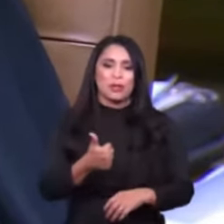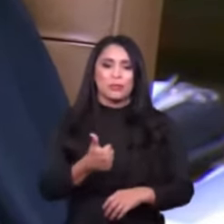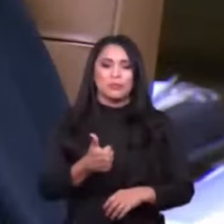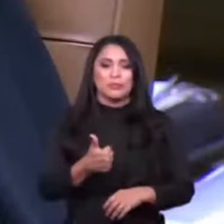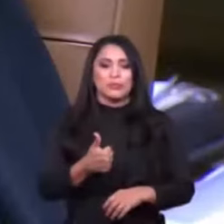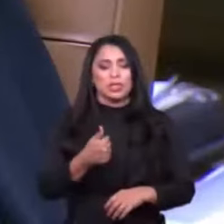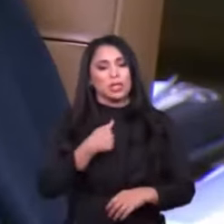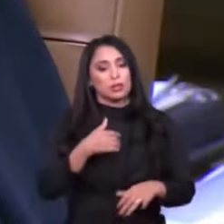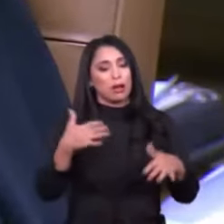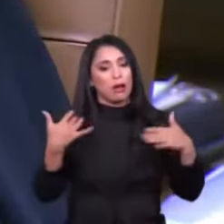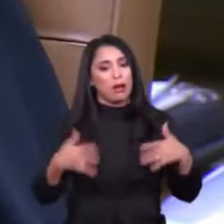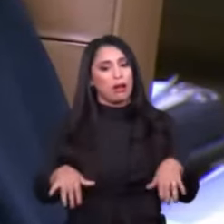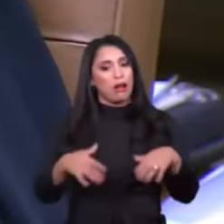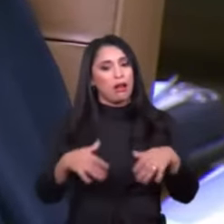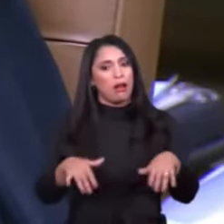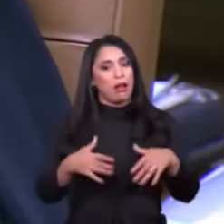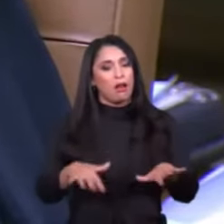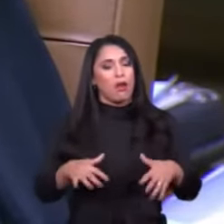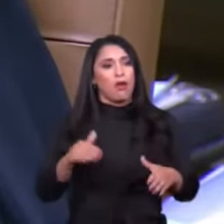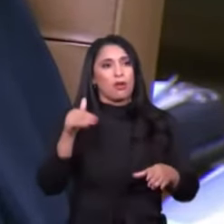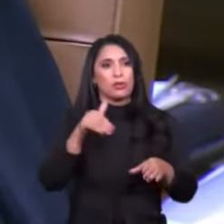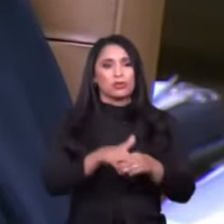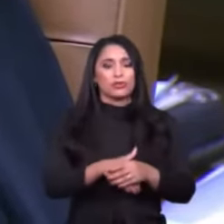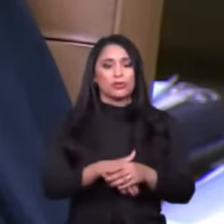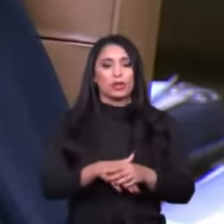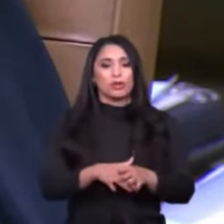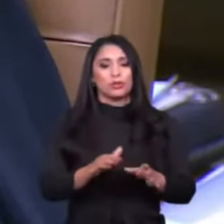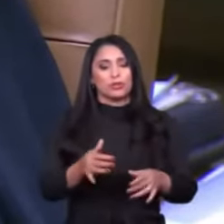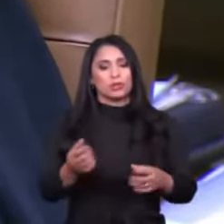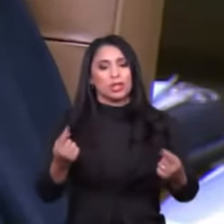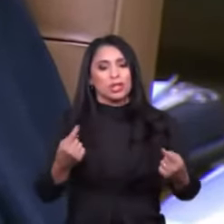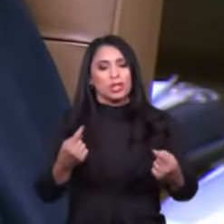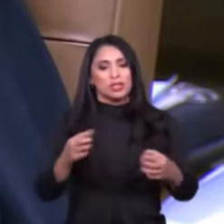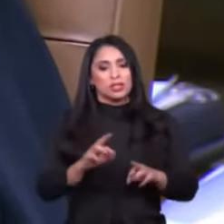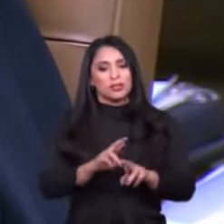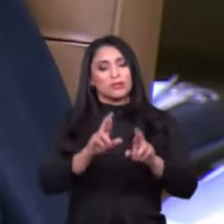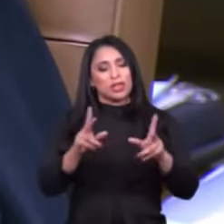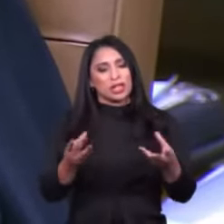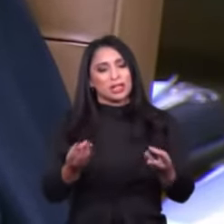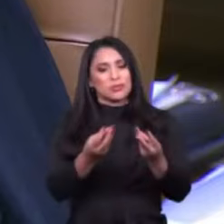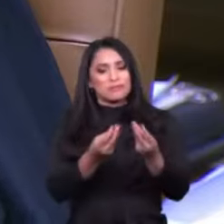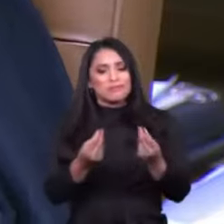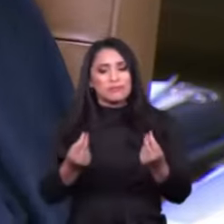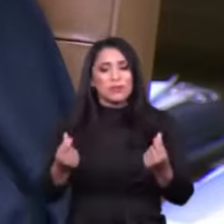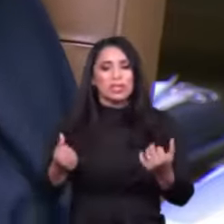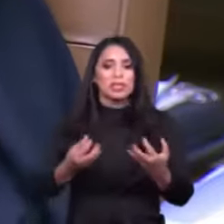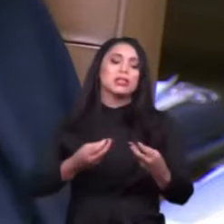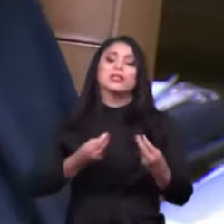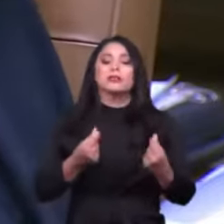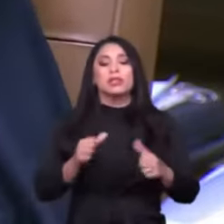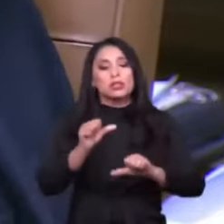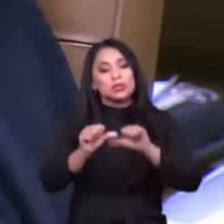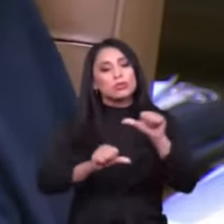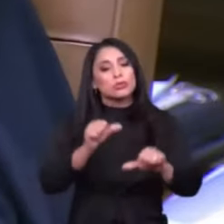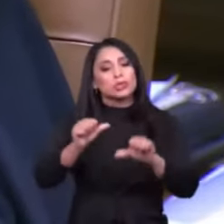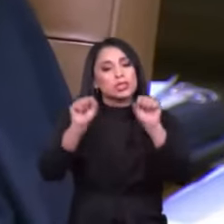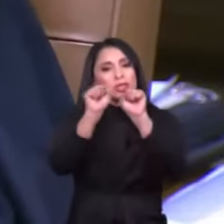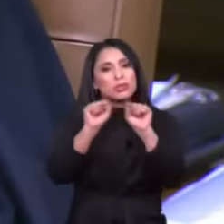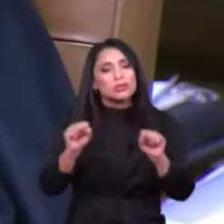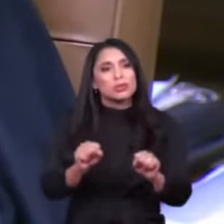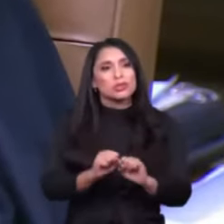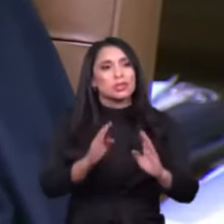bastante impressionado com os votos no sentido diverso, com a sensibilidade da tentativa de mudança do sistema